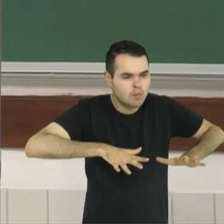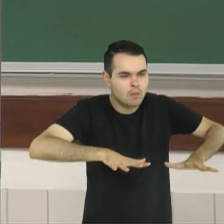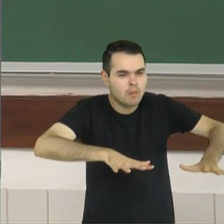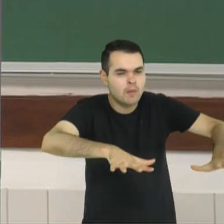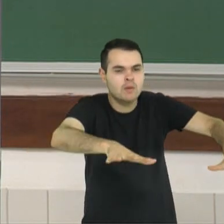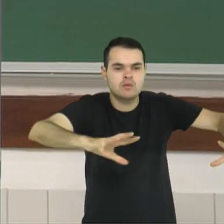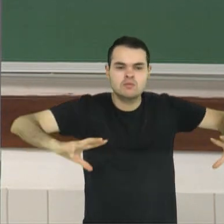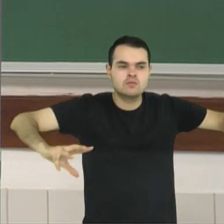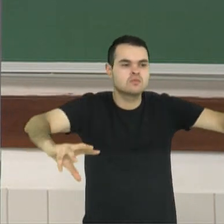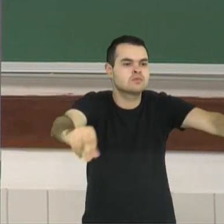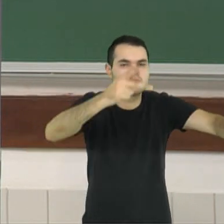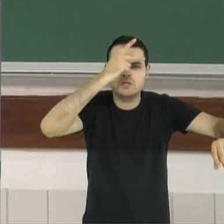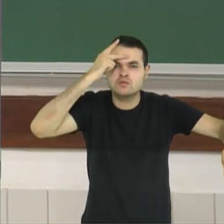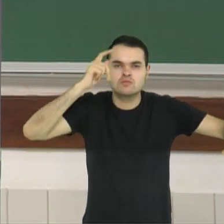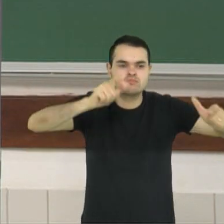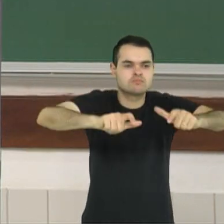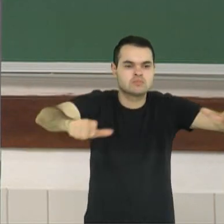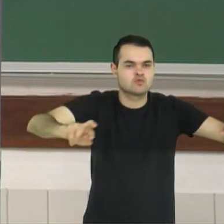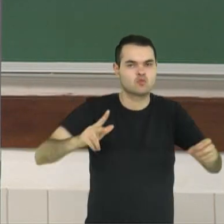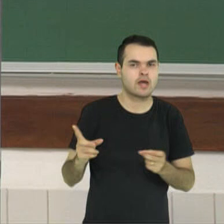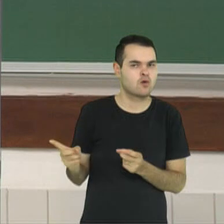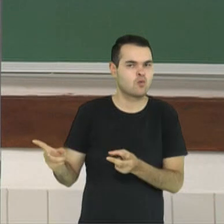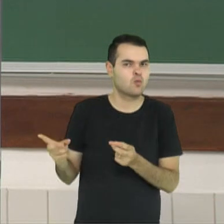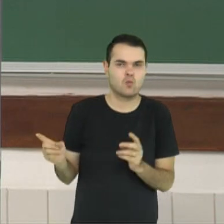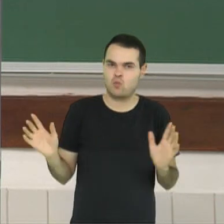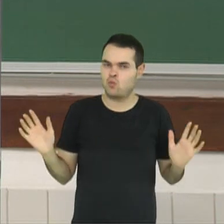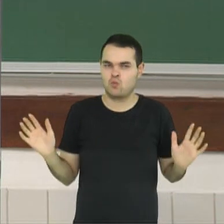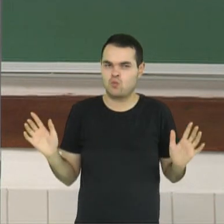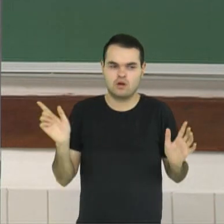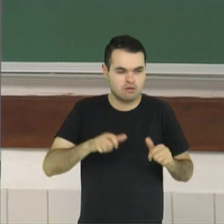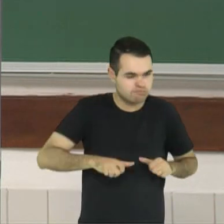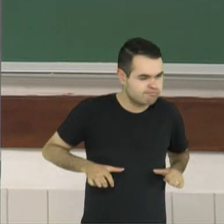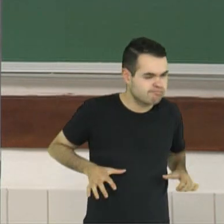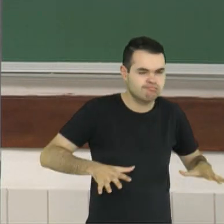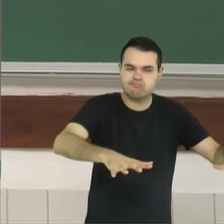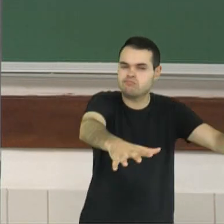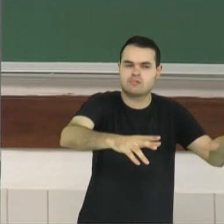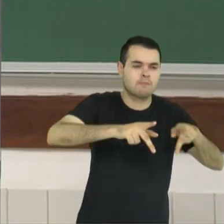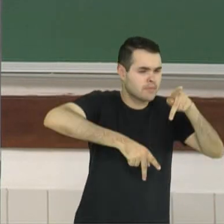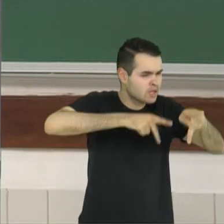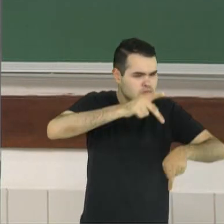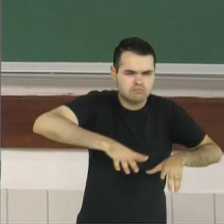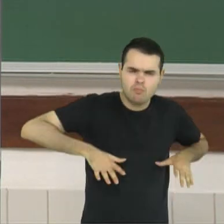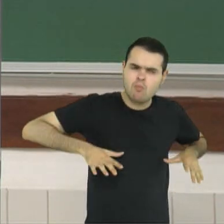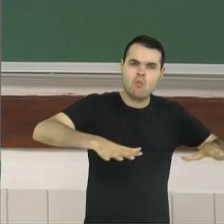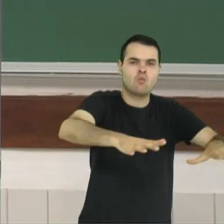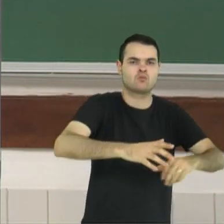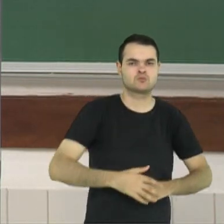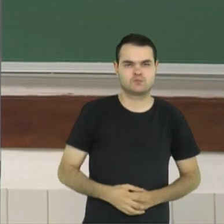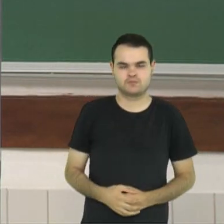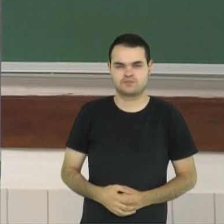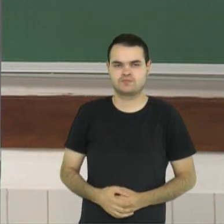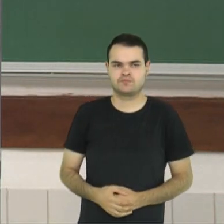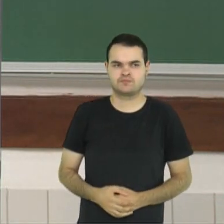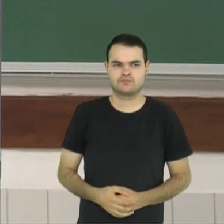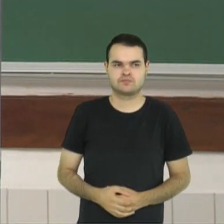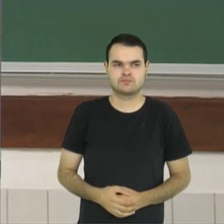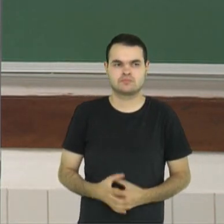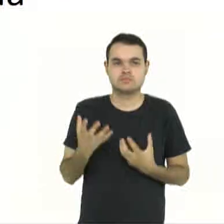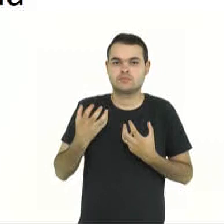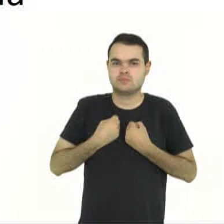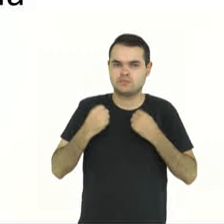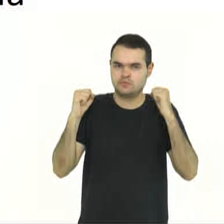possam conhecer e não um meio de comercialização. Ele quer que chegue às massas, às pessoas, que as pessoas tenham acesso.